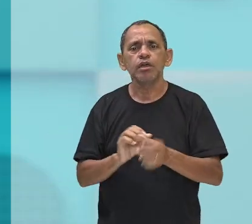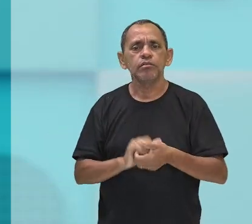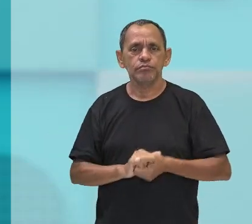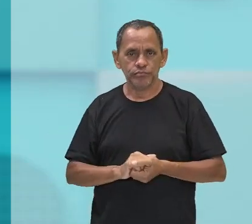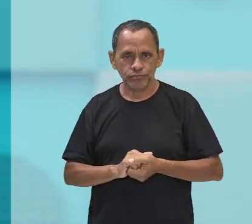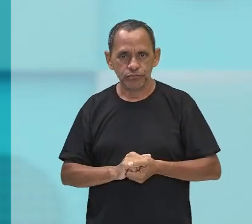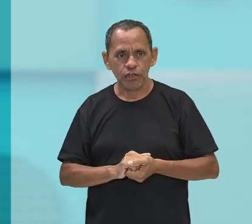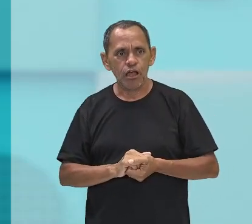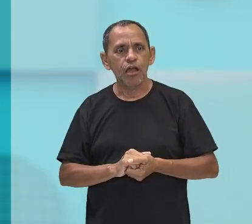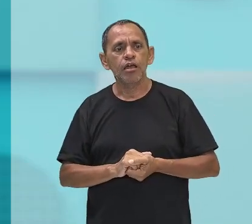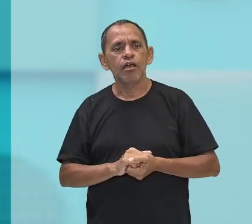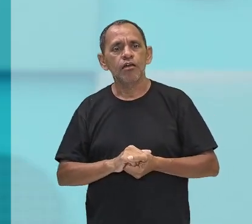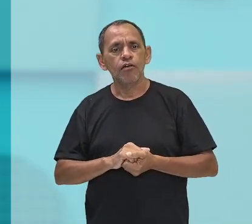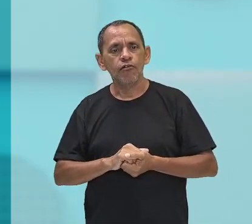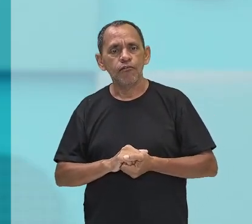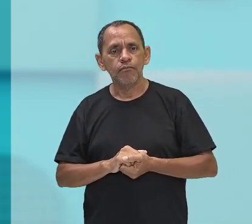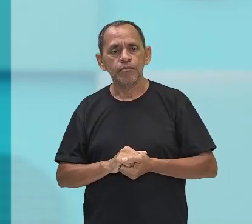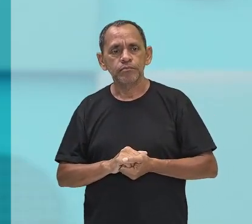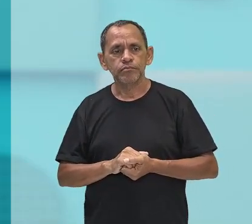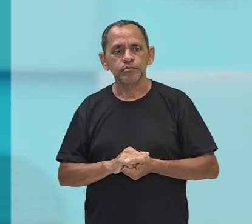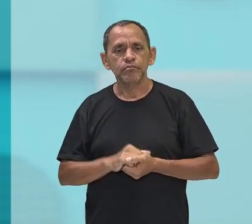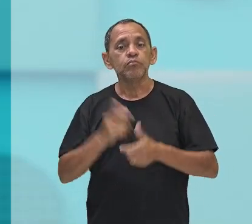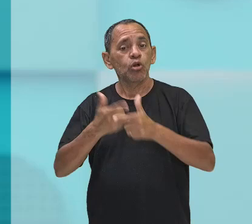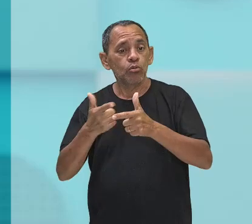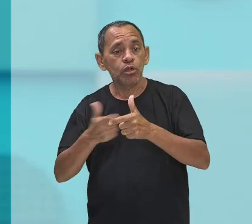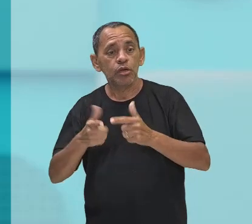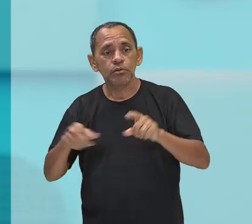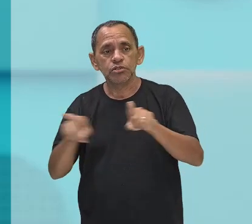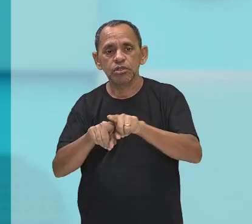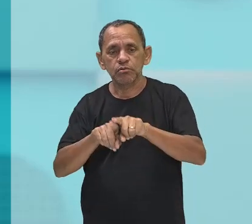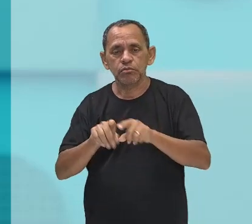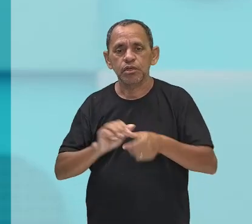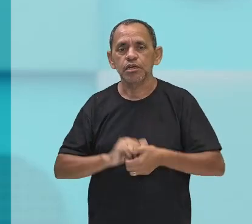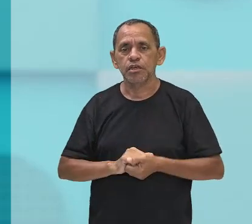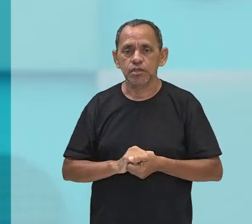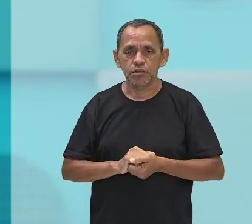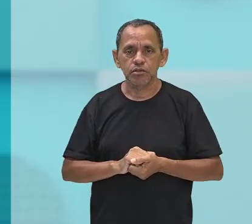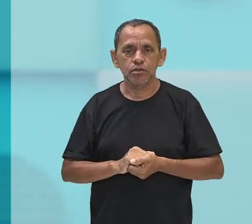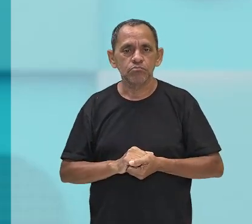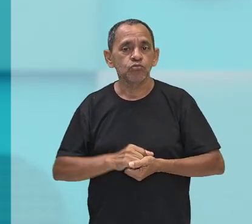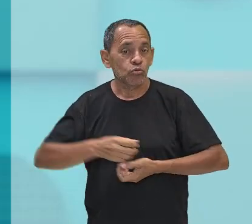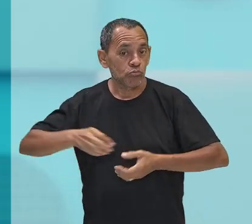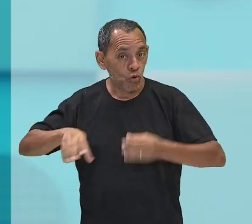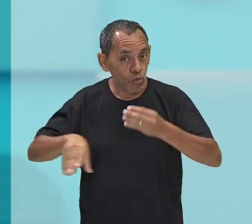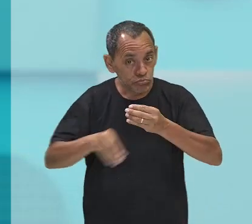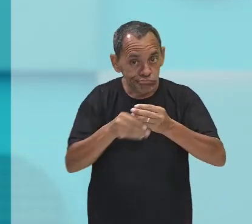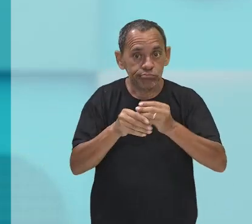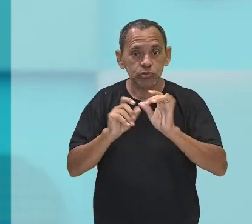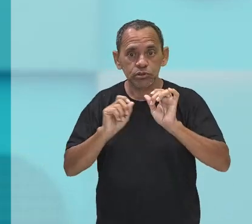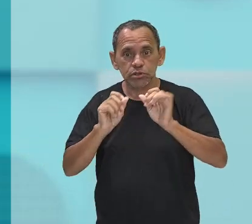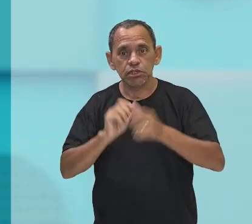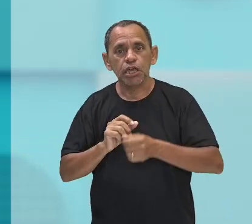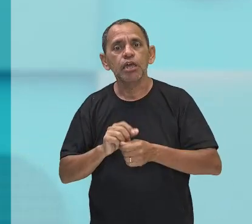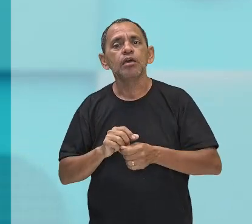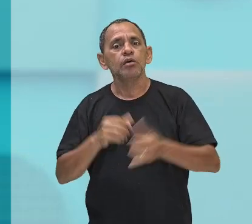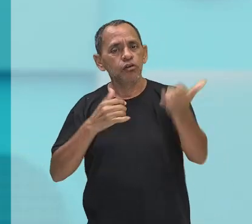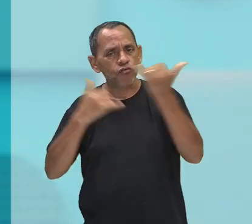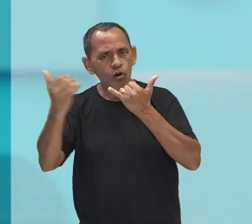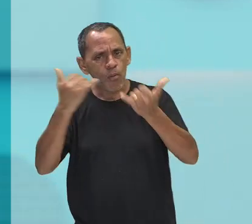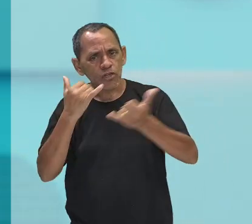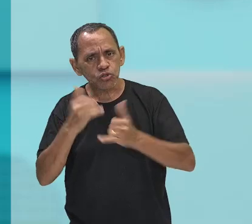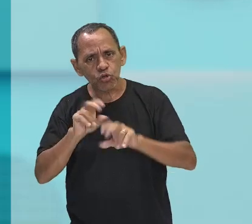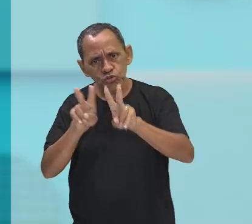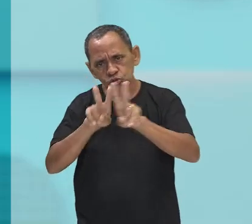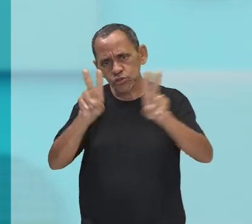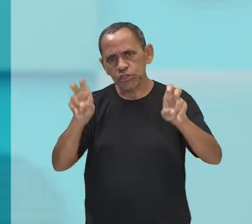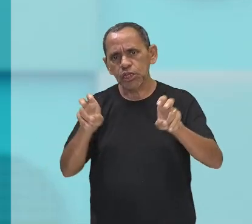soluções construtivas, né? Contribuir para o entendimento mais profundo e informado do assunto em questão. Ou seja,